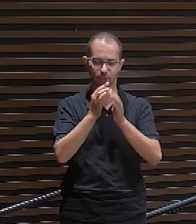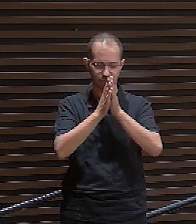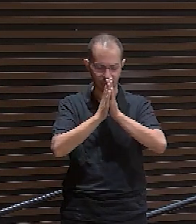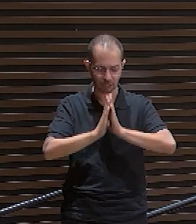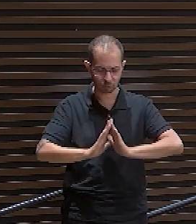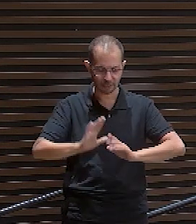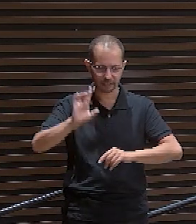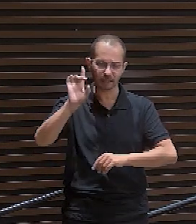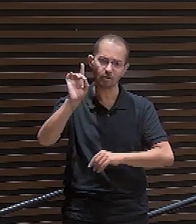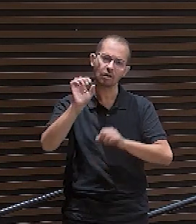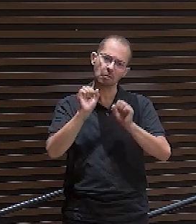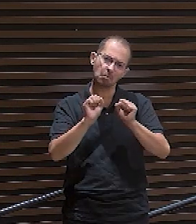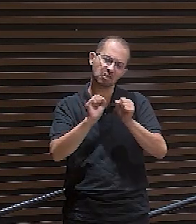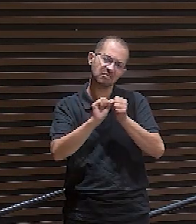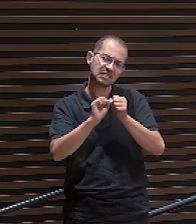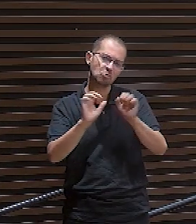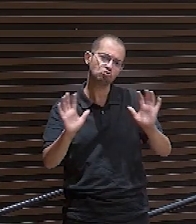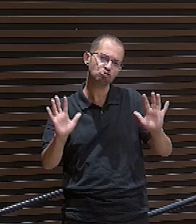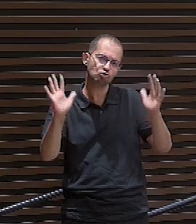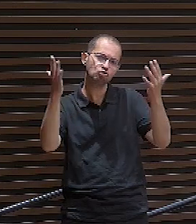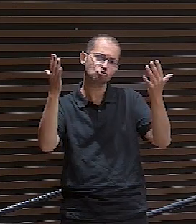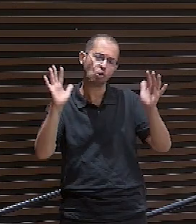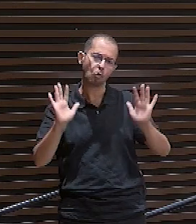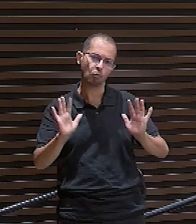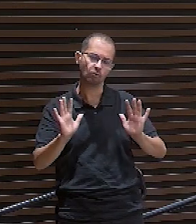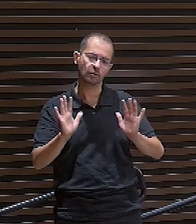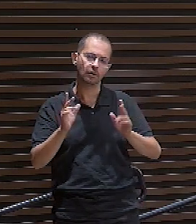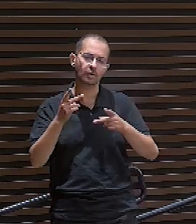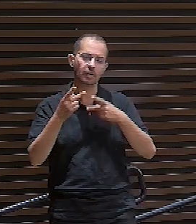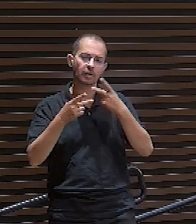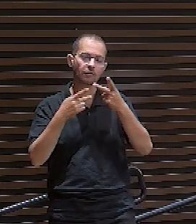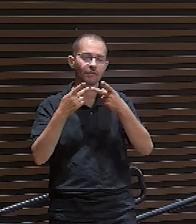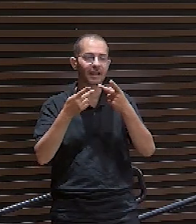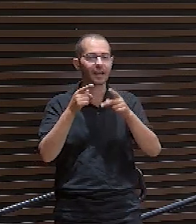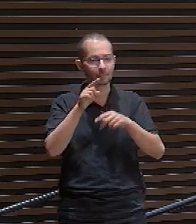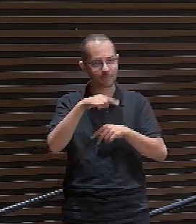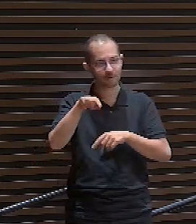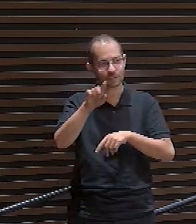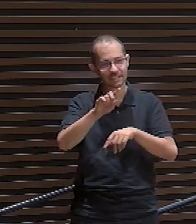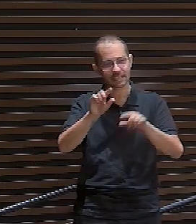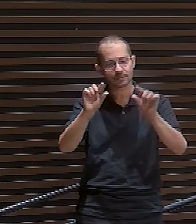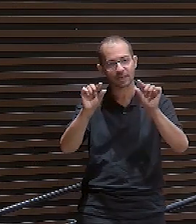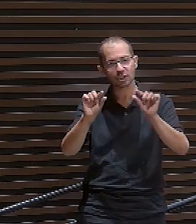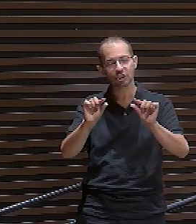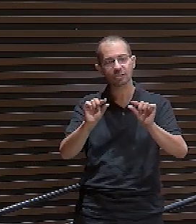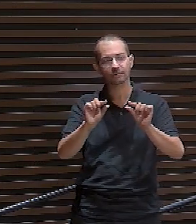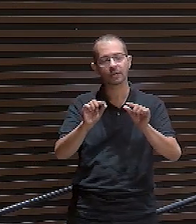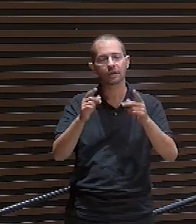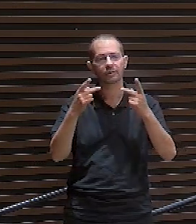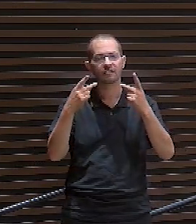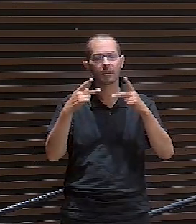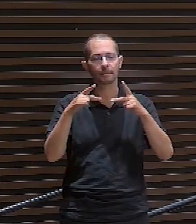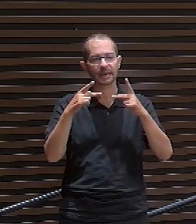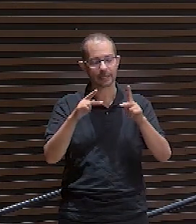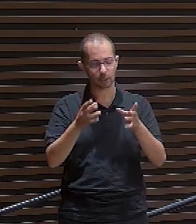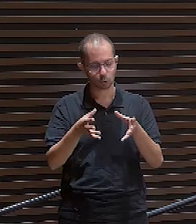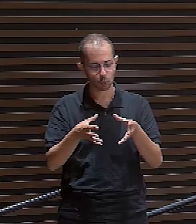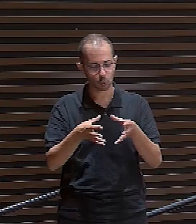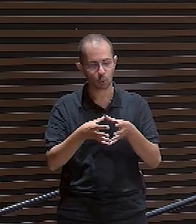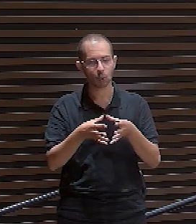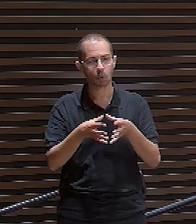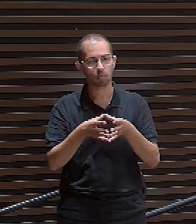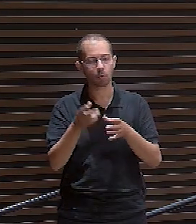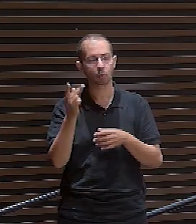Ele pode fazer um show. Eu vou contar para vocês aqui baixinho. Eu estava pregando num grupo em